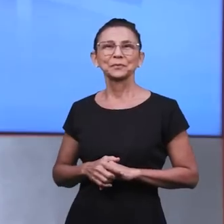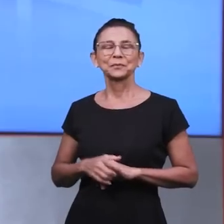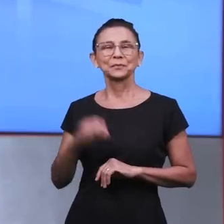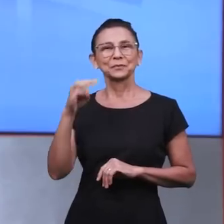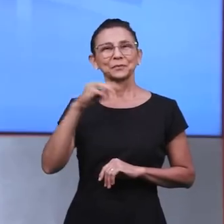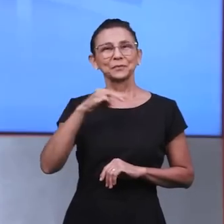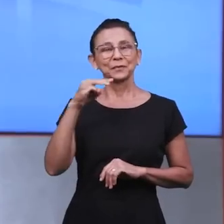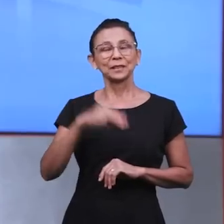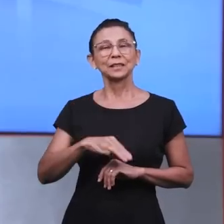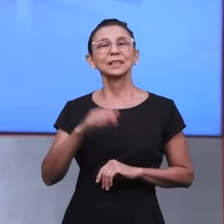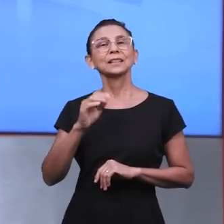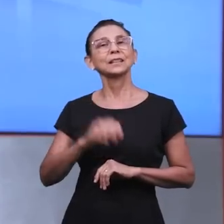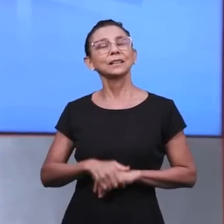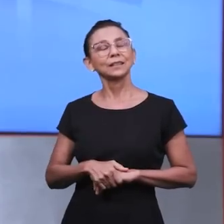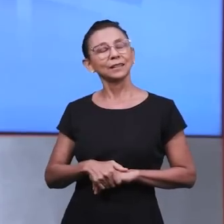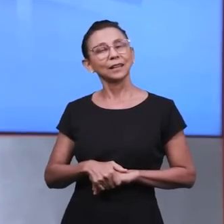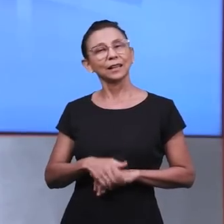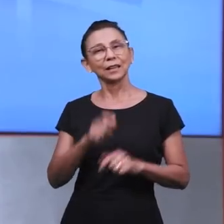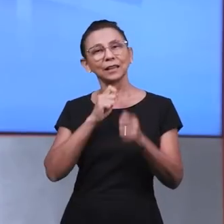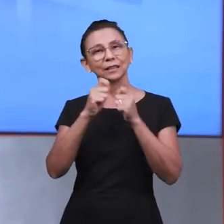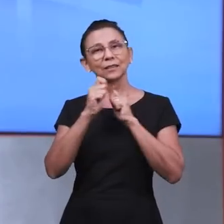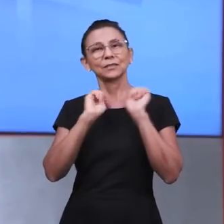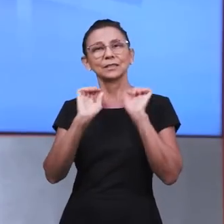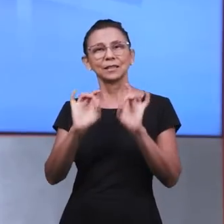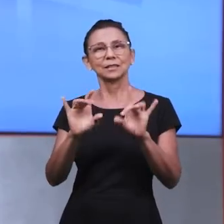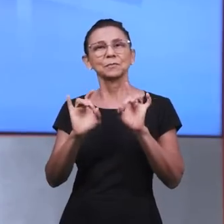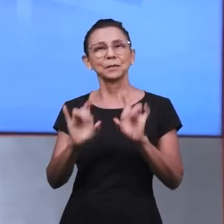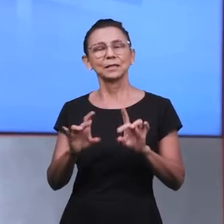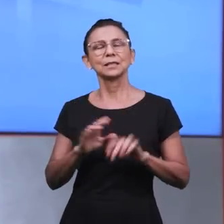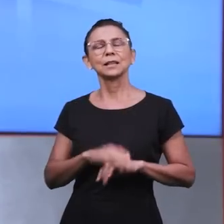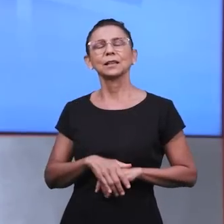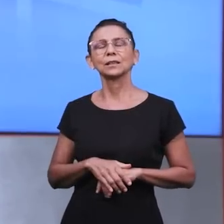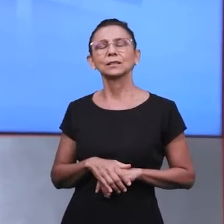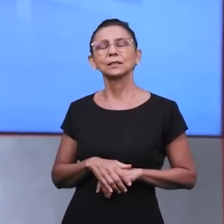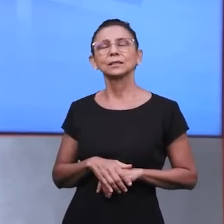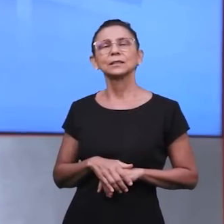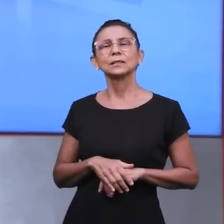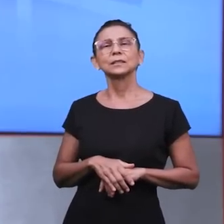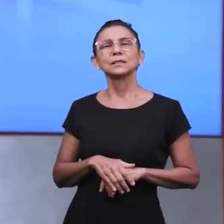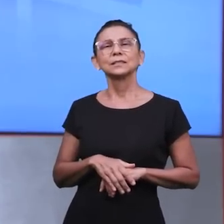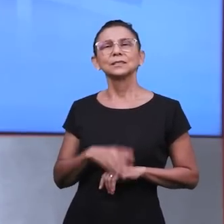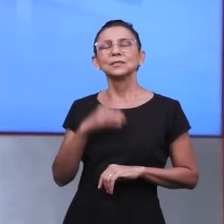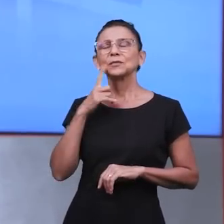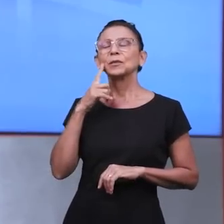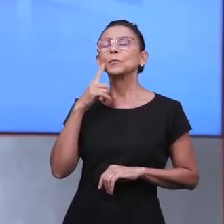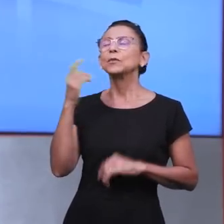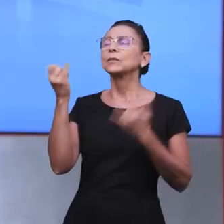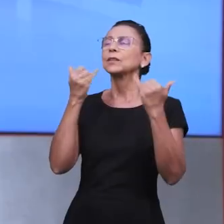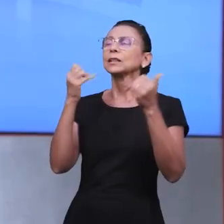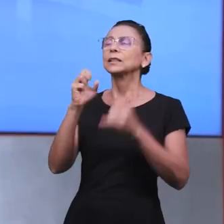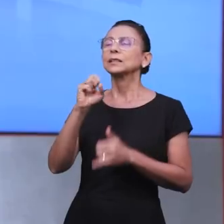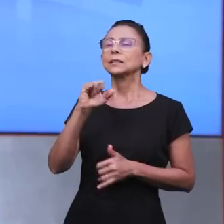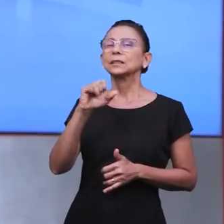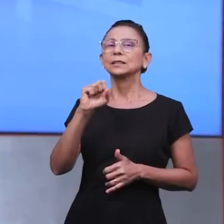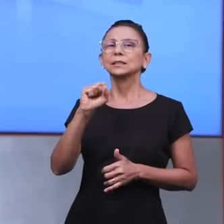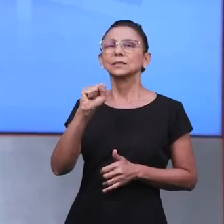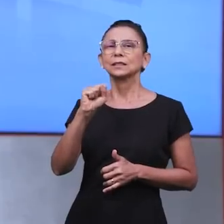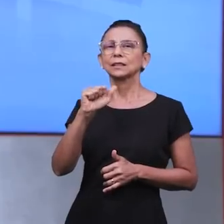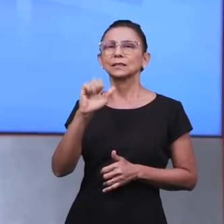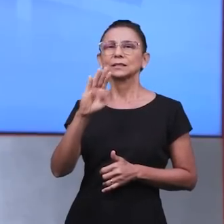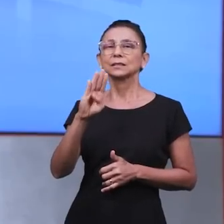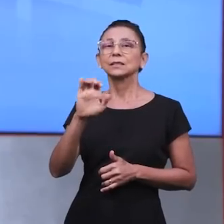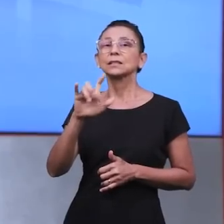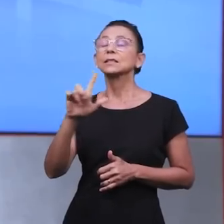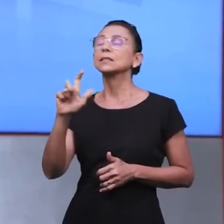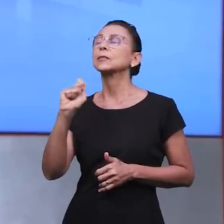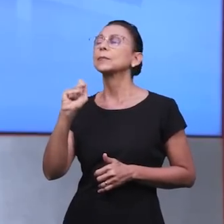Espírito Santo. E a Isabela fez uma matéria especial. Vamos ver aí. Isabela, como é que está Unidos em Família aí, minha irmã? Conta pra